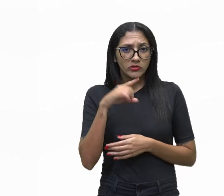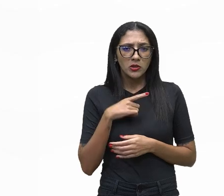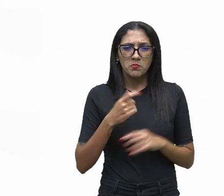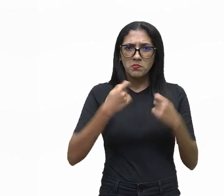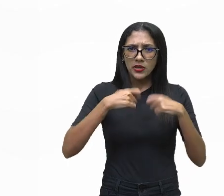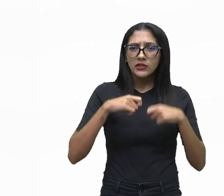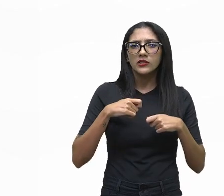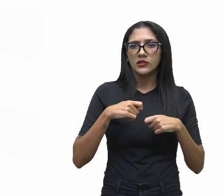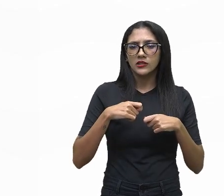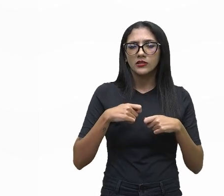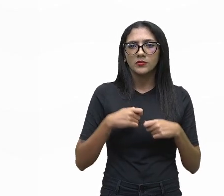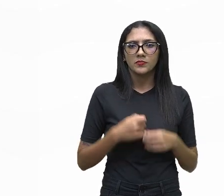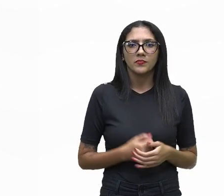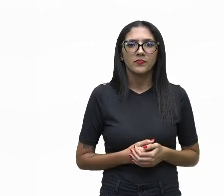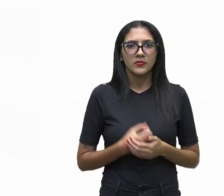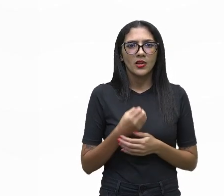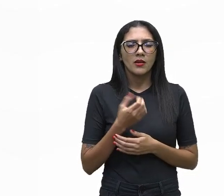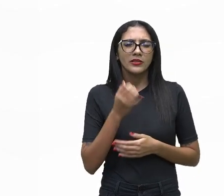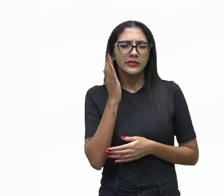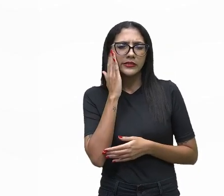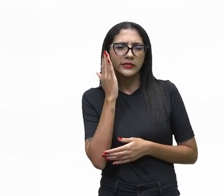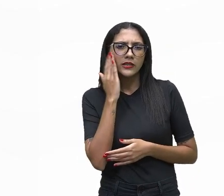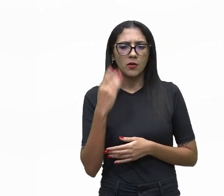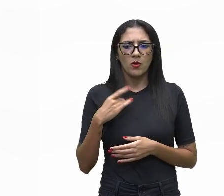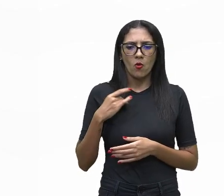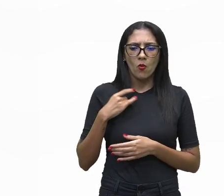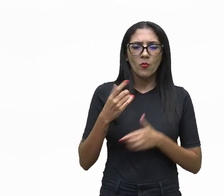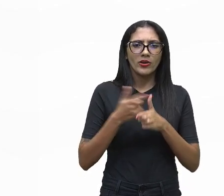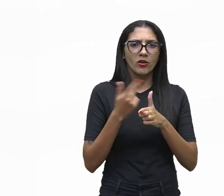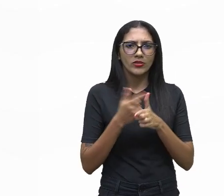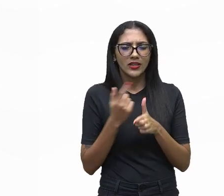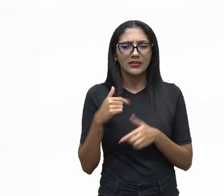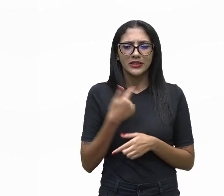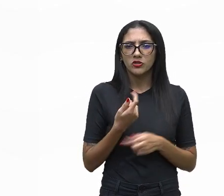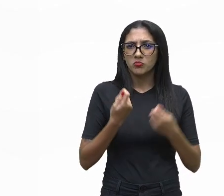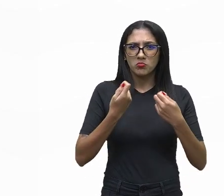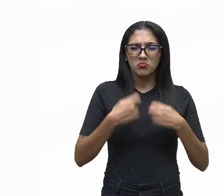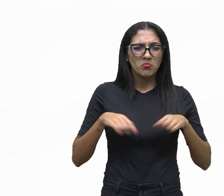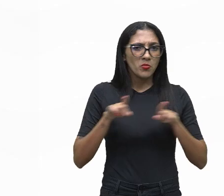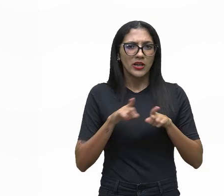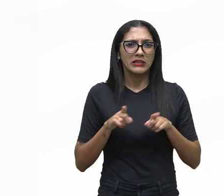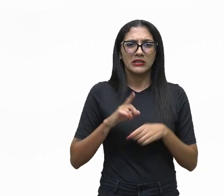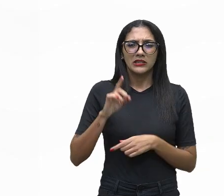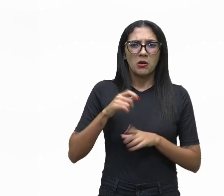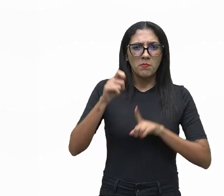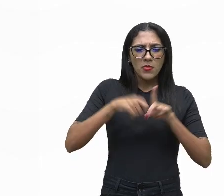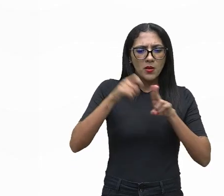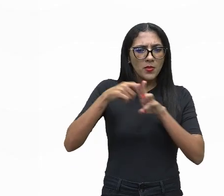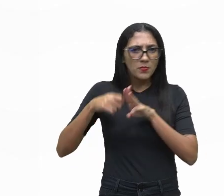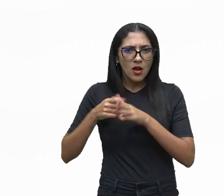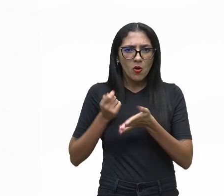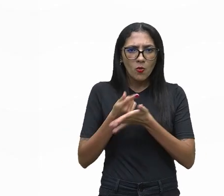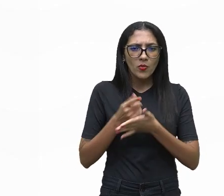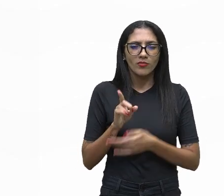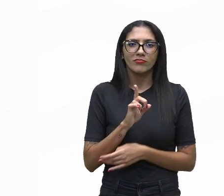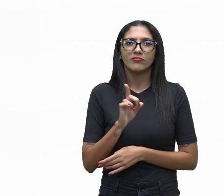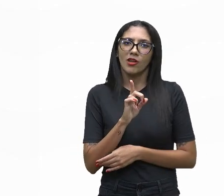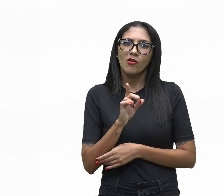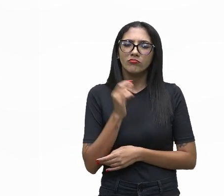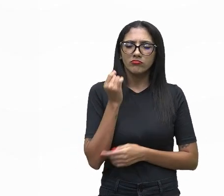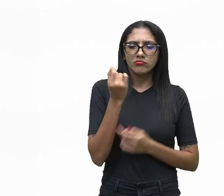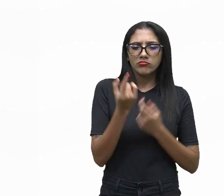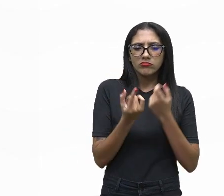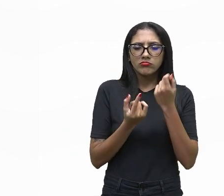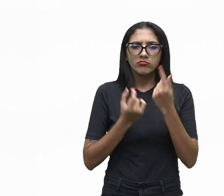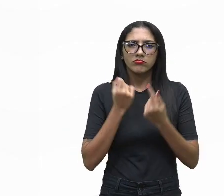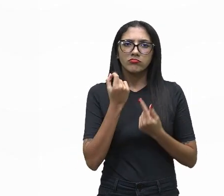precise comprar, porque roupas e calçados não são itens que a gente precisa comprar todos os meses, na verdade. A gente aí